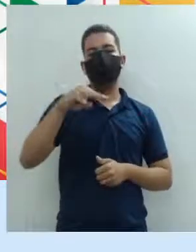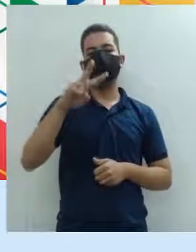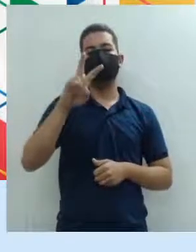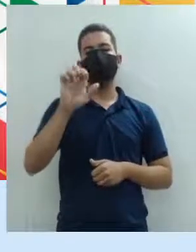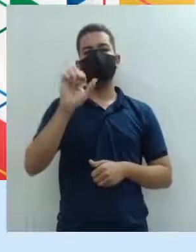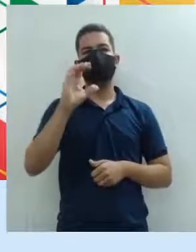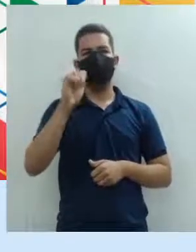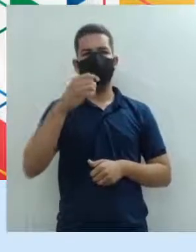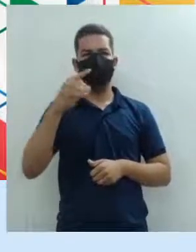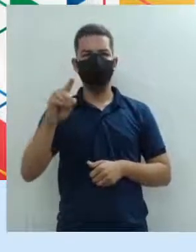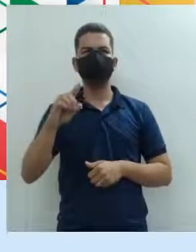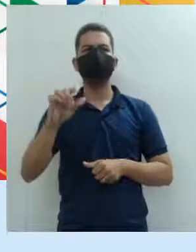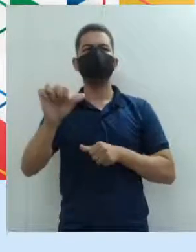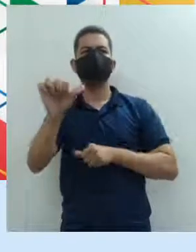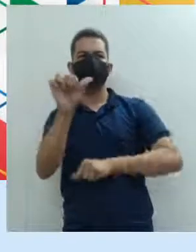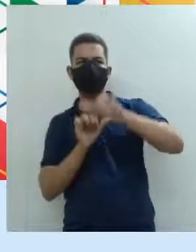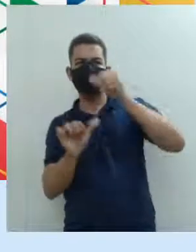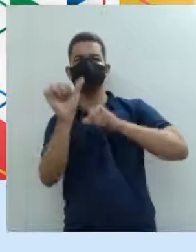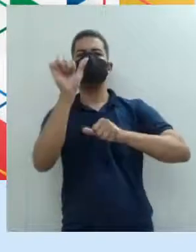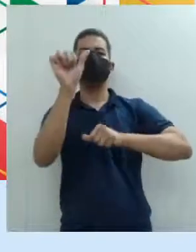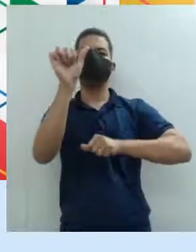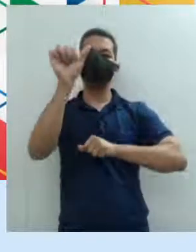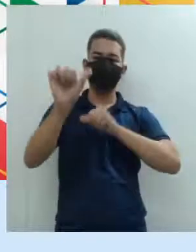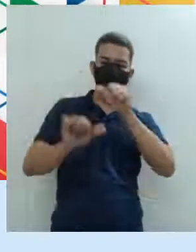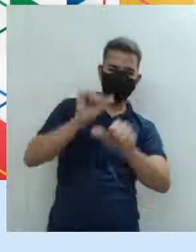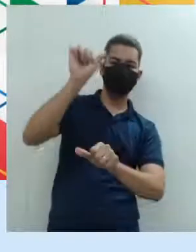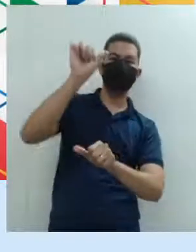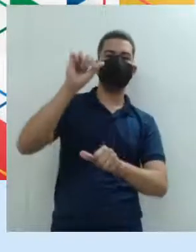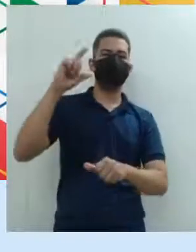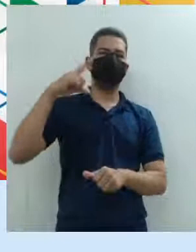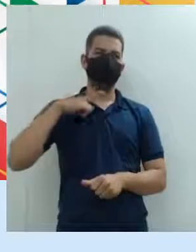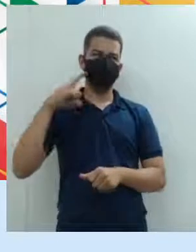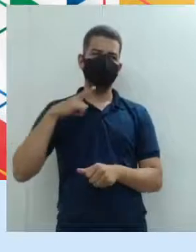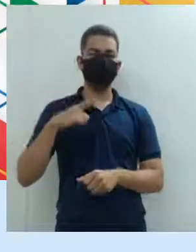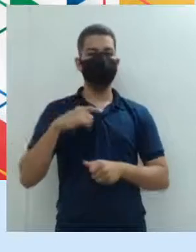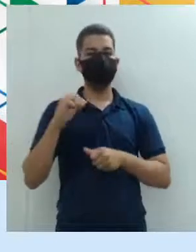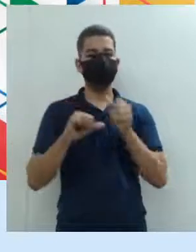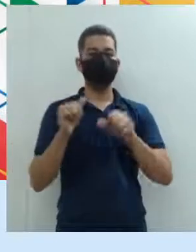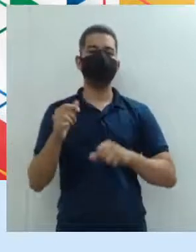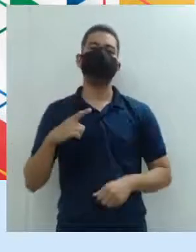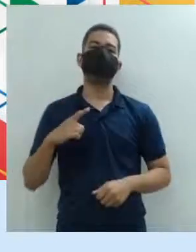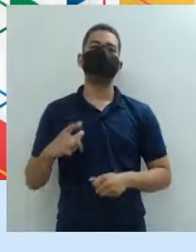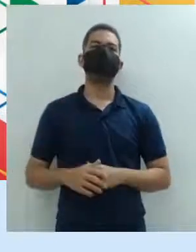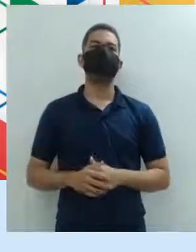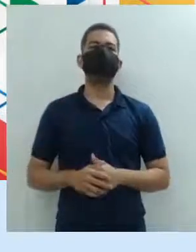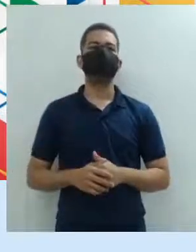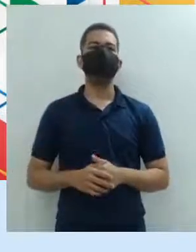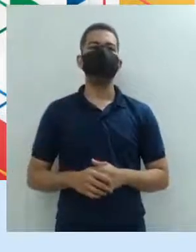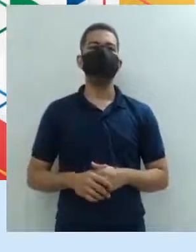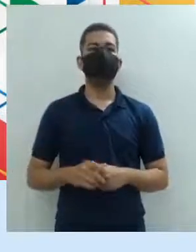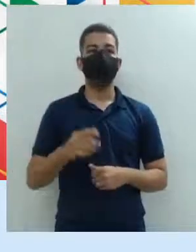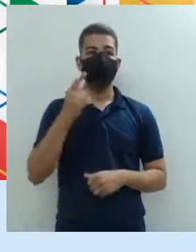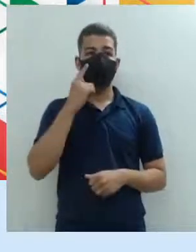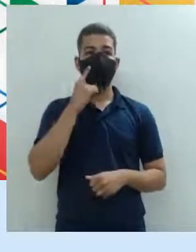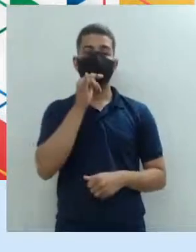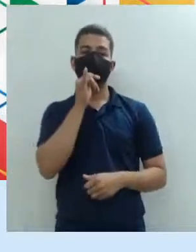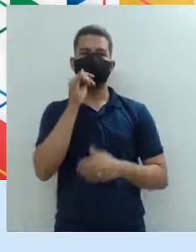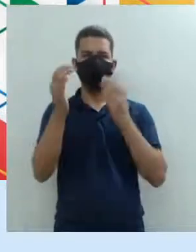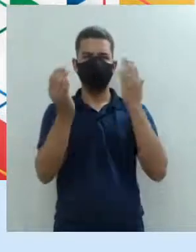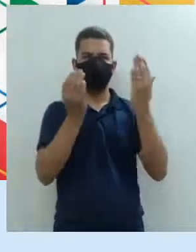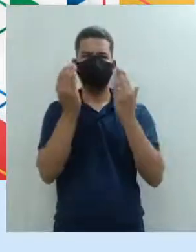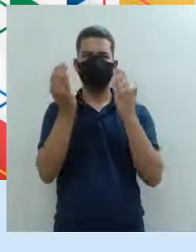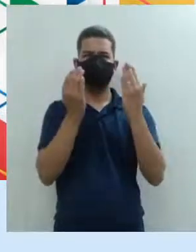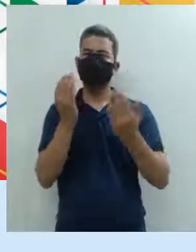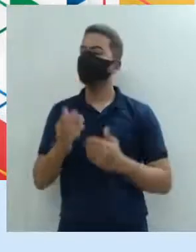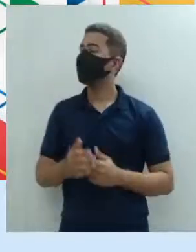Aquela matéria, que é água que estava embaixo, foi para cima, e a que estava em cima foi para baixo, né? Então, é assim que acontece